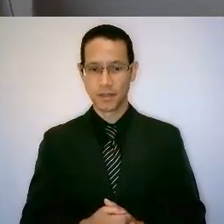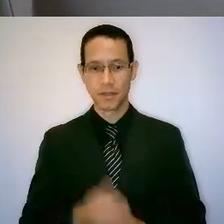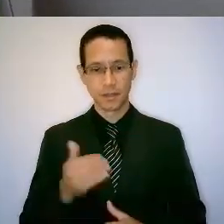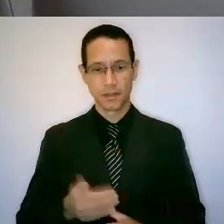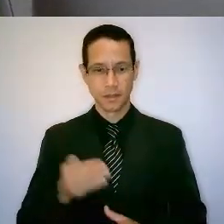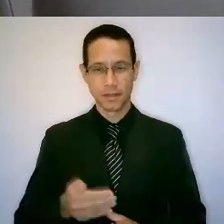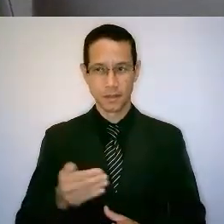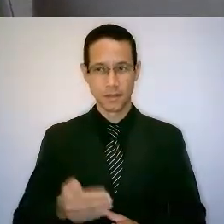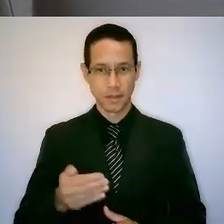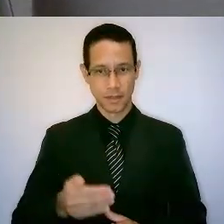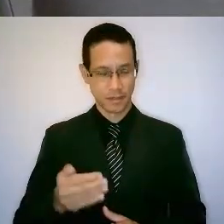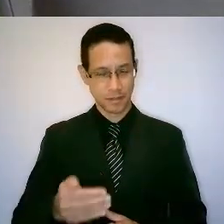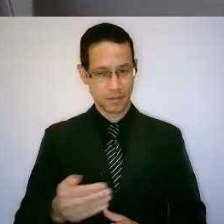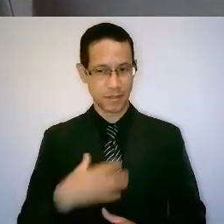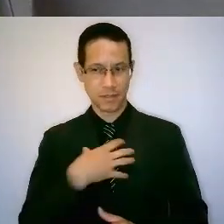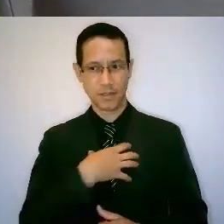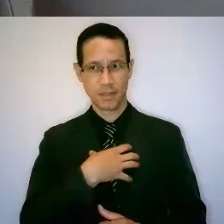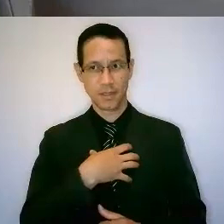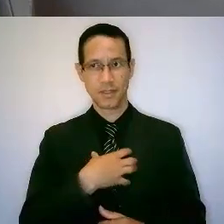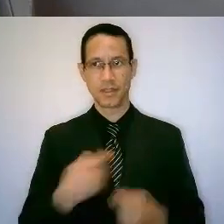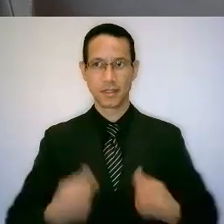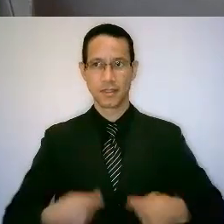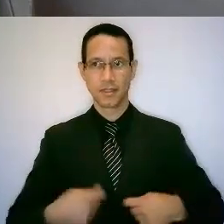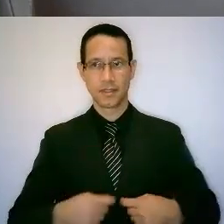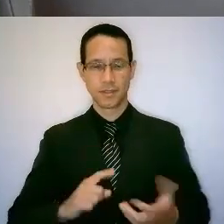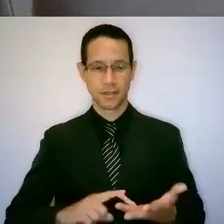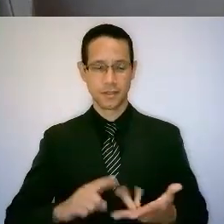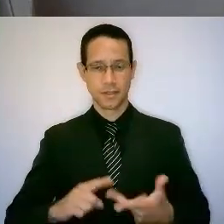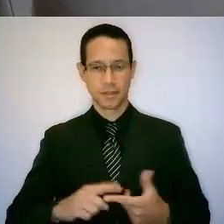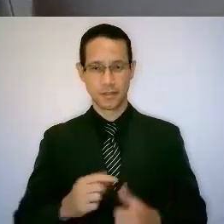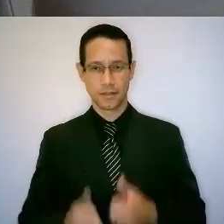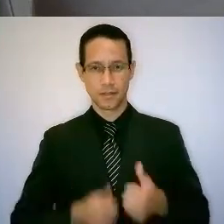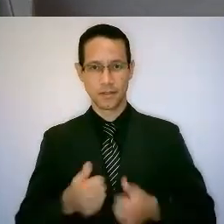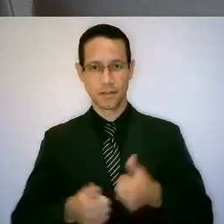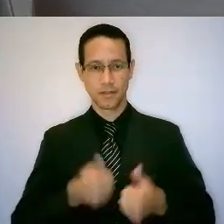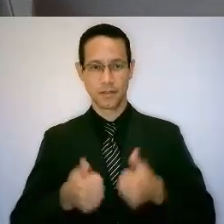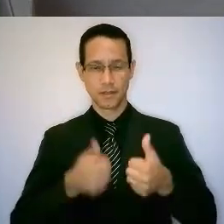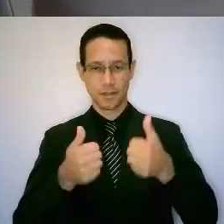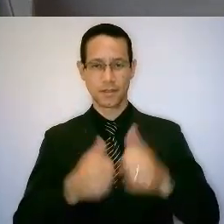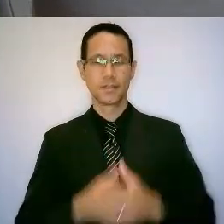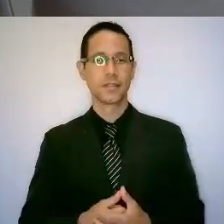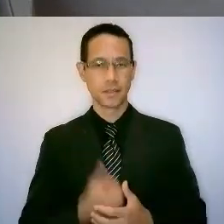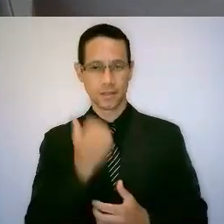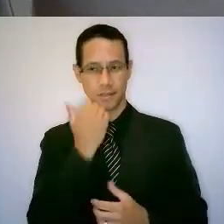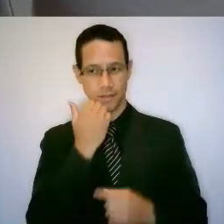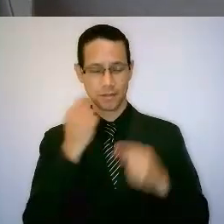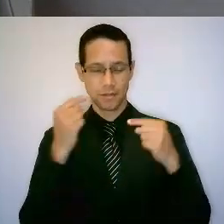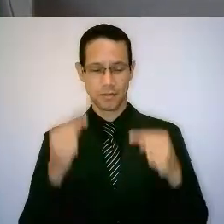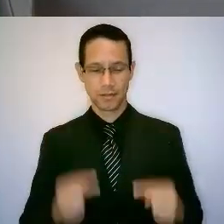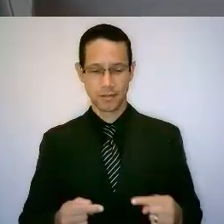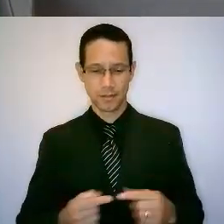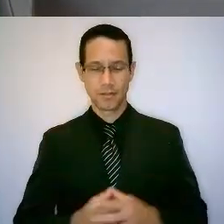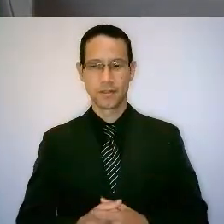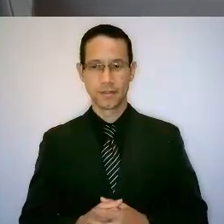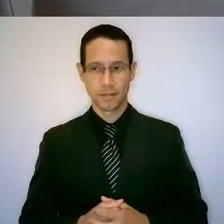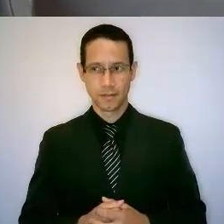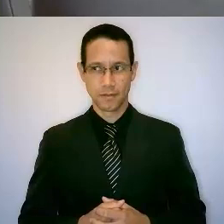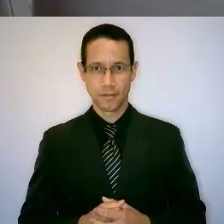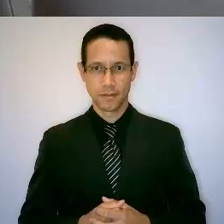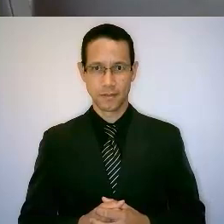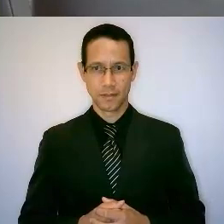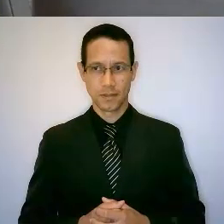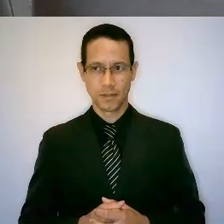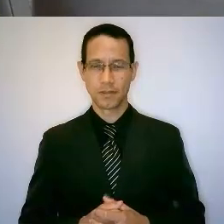gente vai sentindo a necessidade se aperfeiçoar e enfrentar novos desafios como é o caso pelo menos para mim